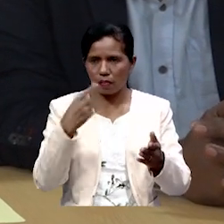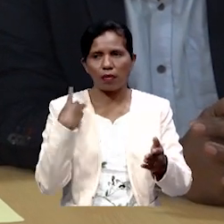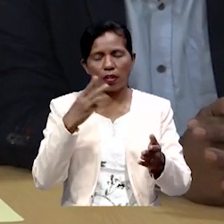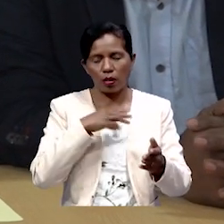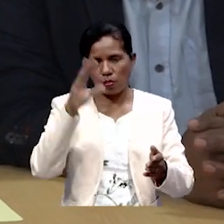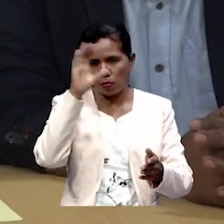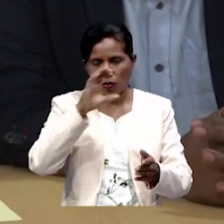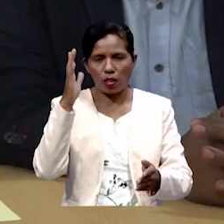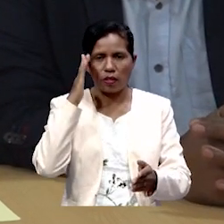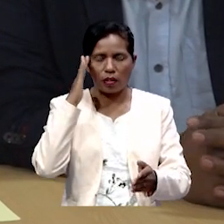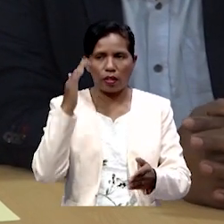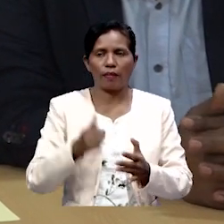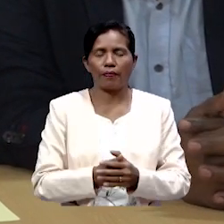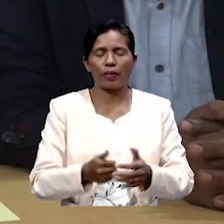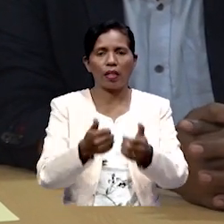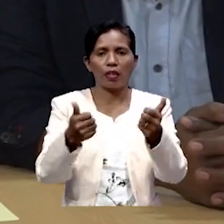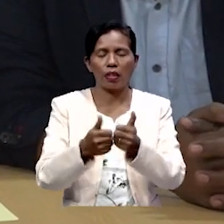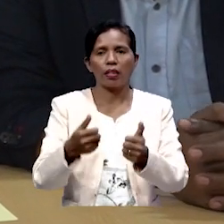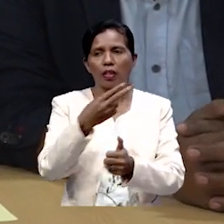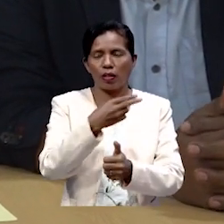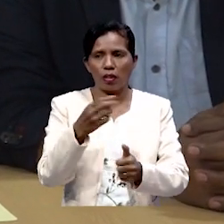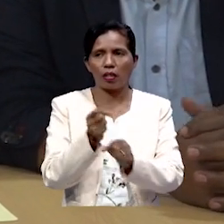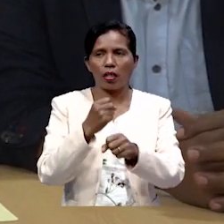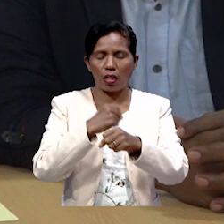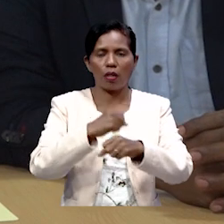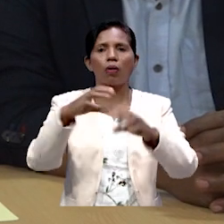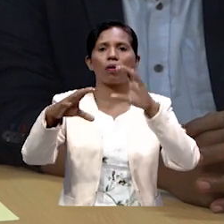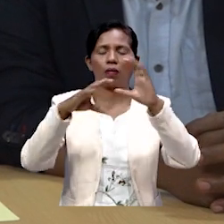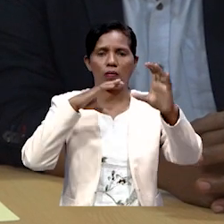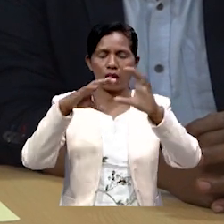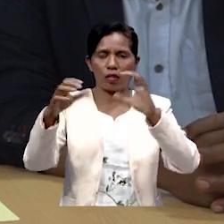keras i agensi Indonesia makhalo komunikasi no